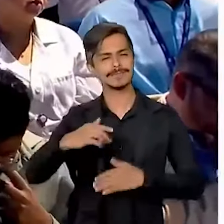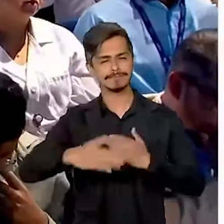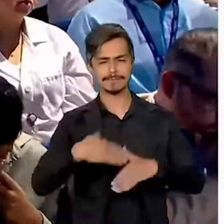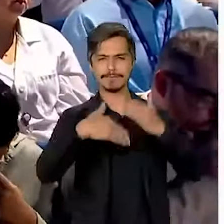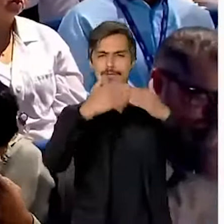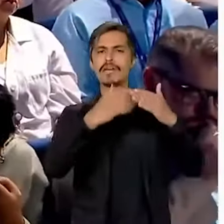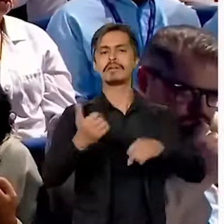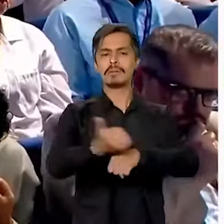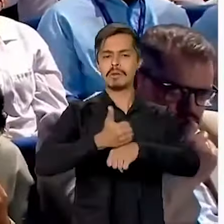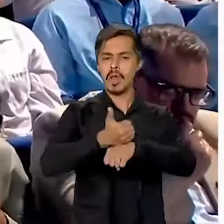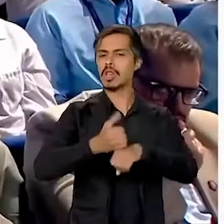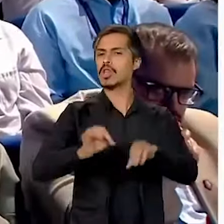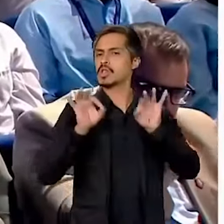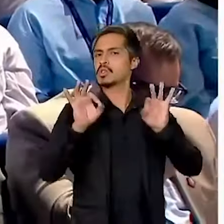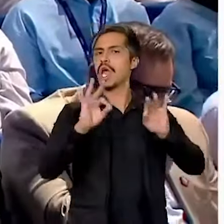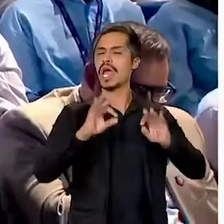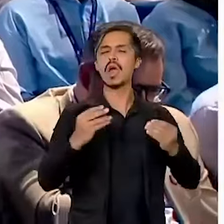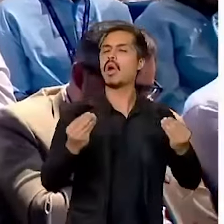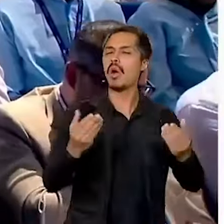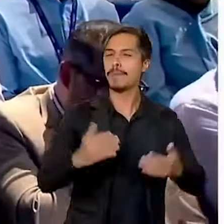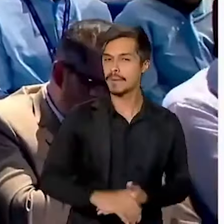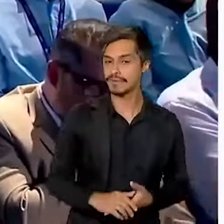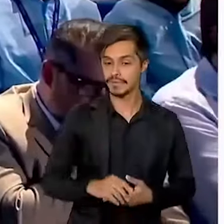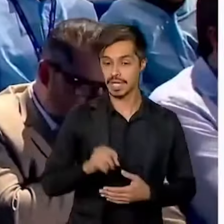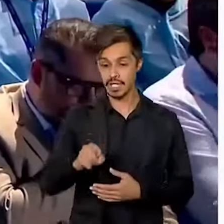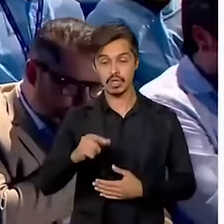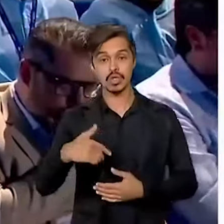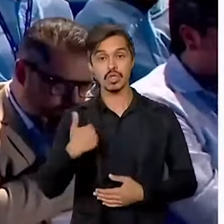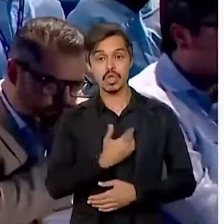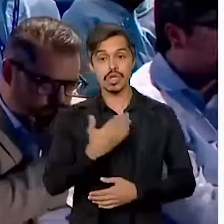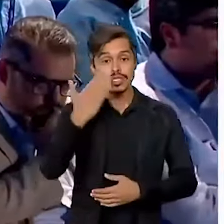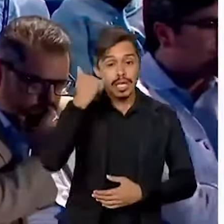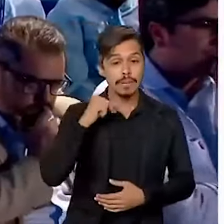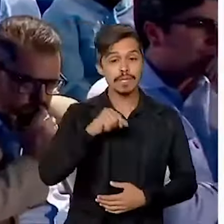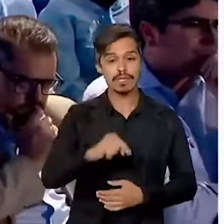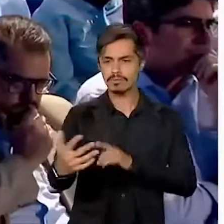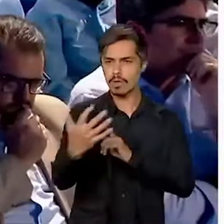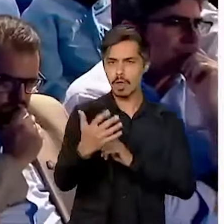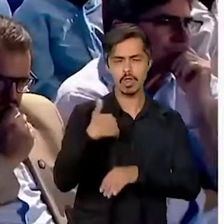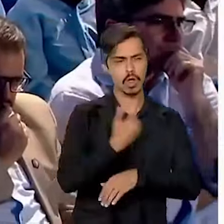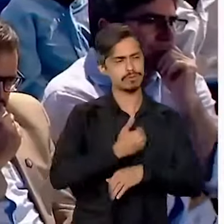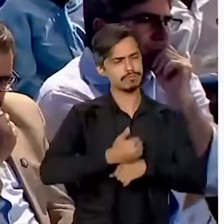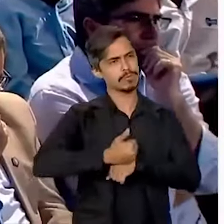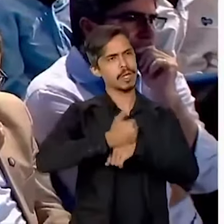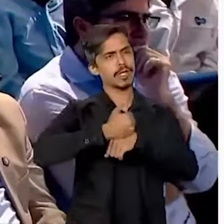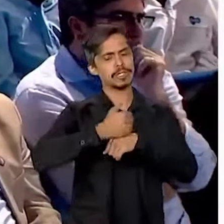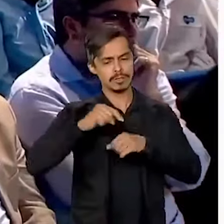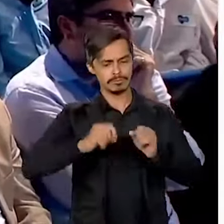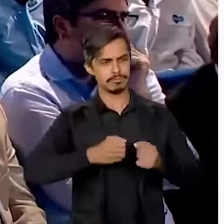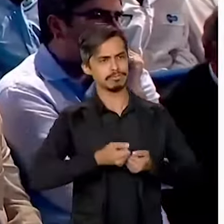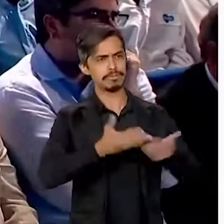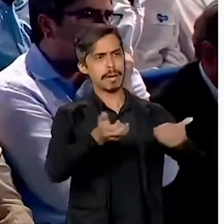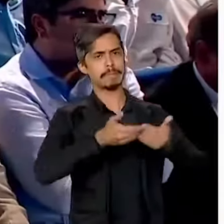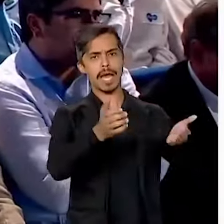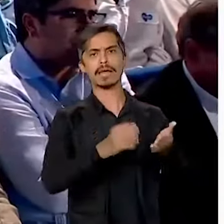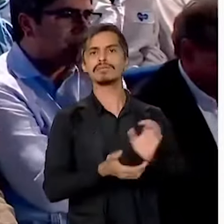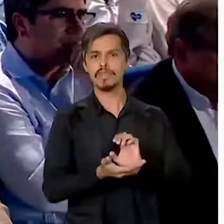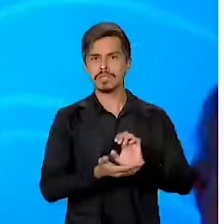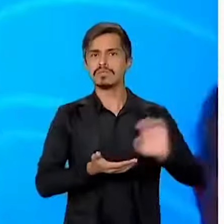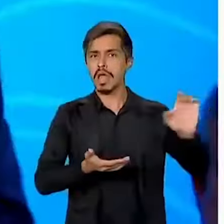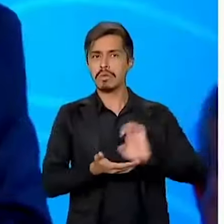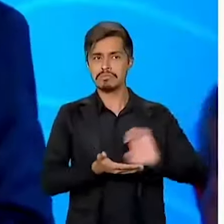em profissionais altamente qualificados? E se o mundo quiser importar nossa mão de obra, tudo bem, se a gente tiver muito, até vamos vender mão de